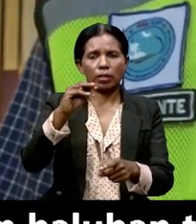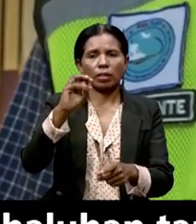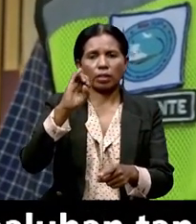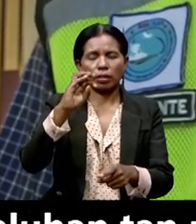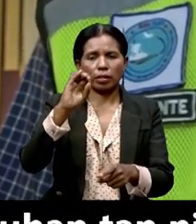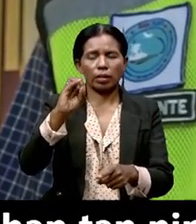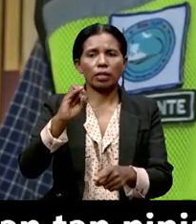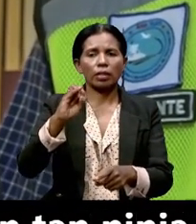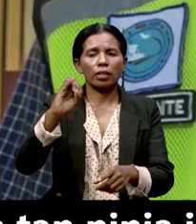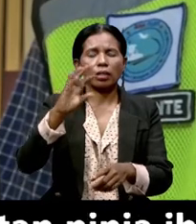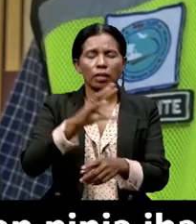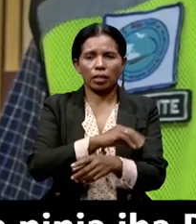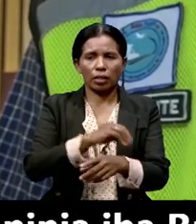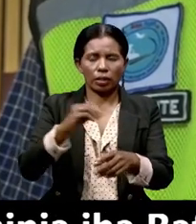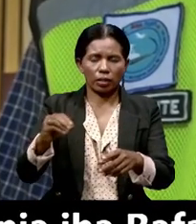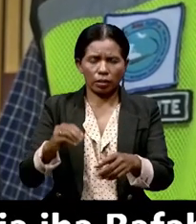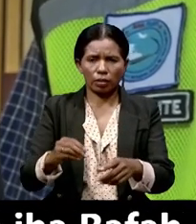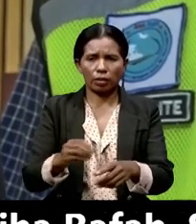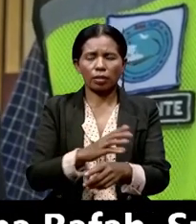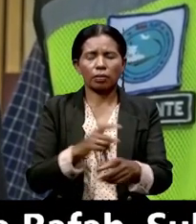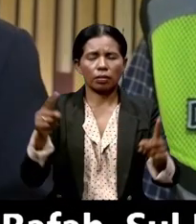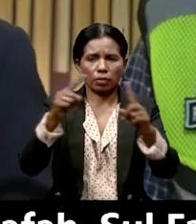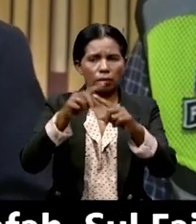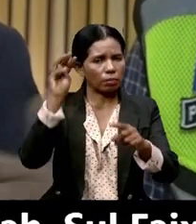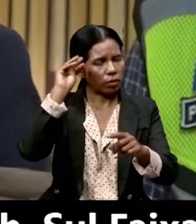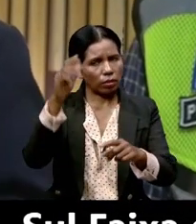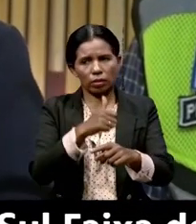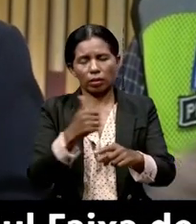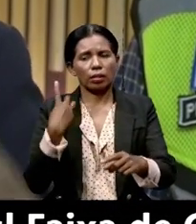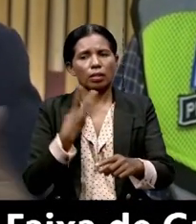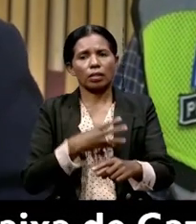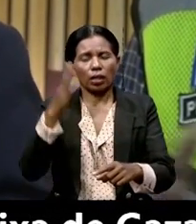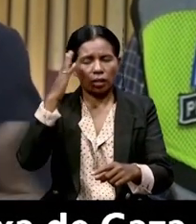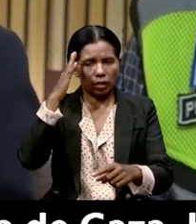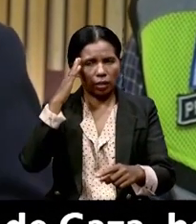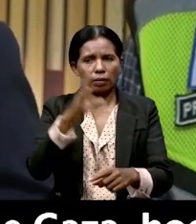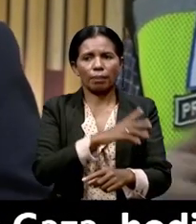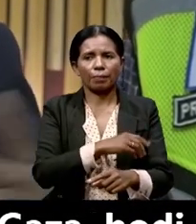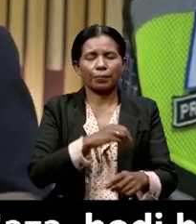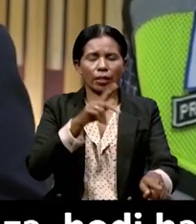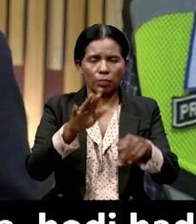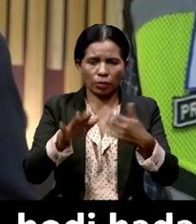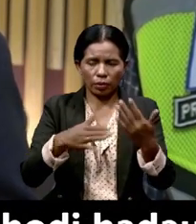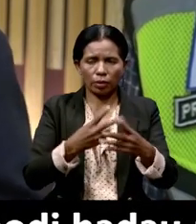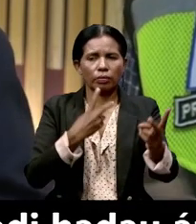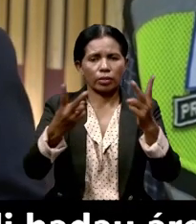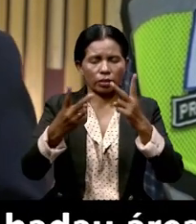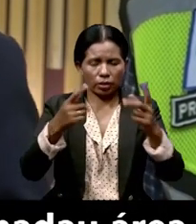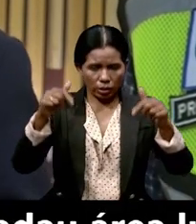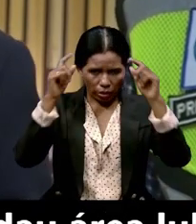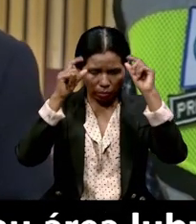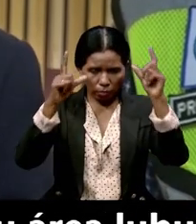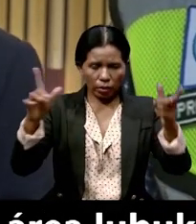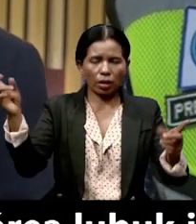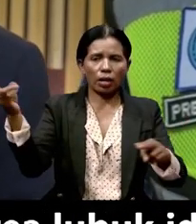alfândega, quarentena, né, tutela para o Ministério Celo. Agora, está tendo que atacar uma passageiros, é uma visita de Timor, aumenta